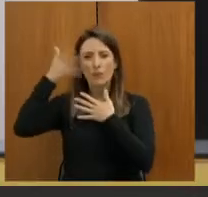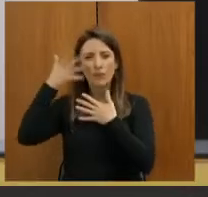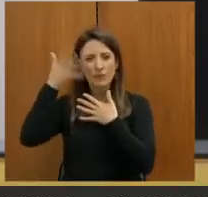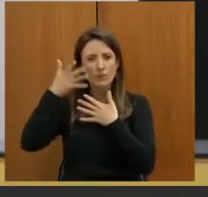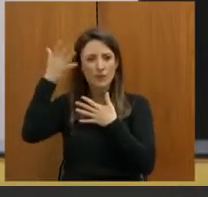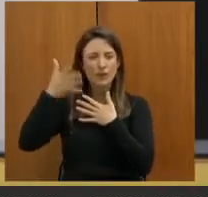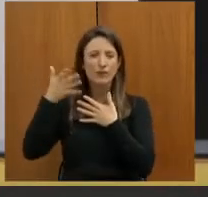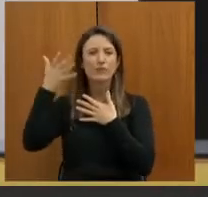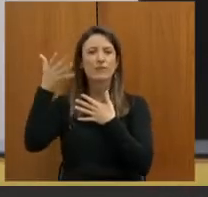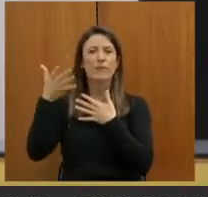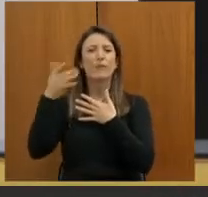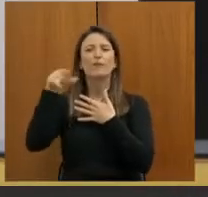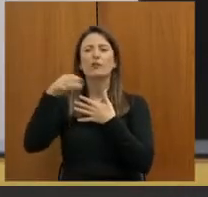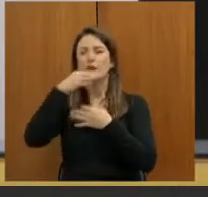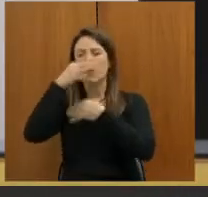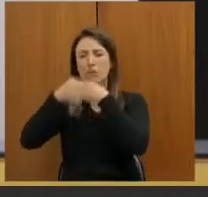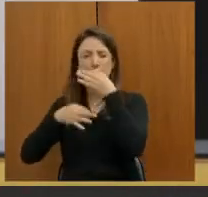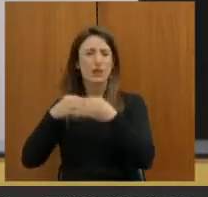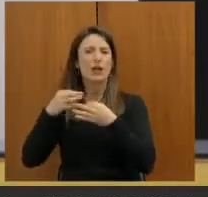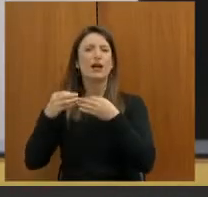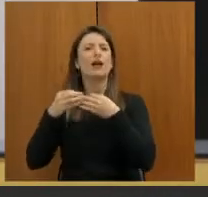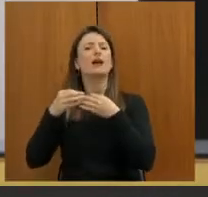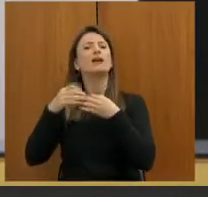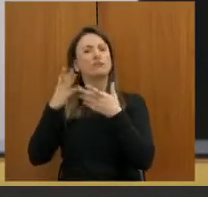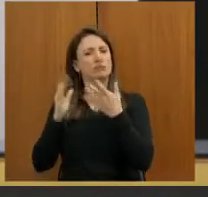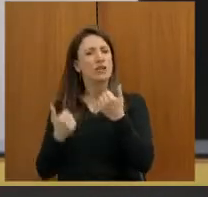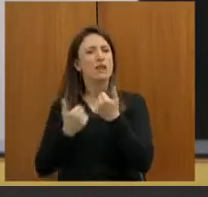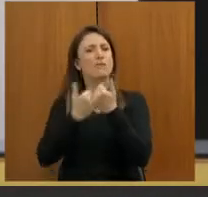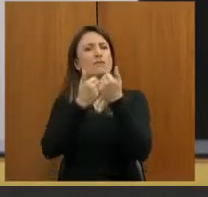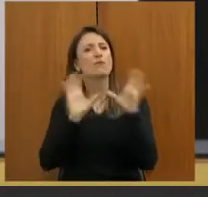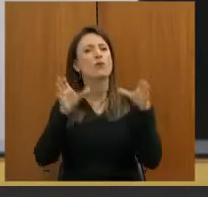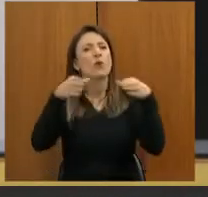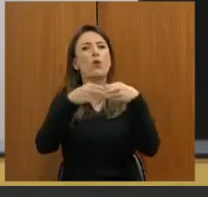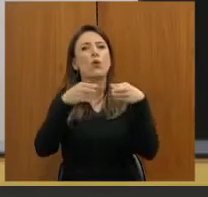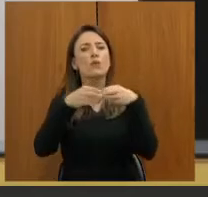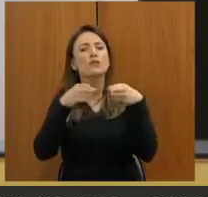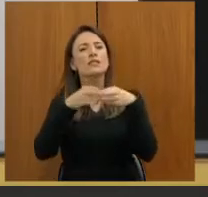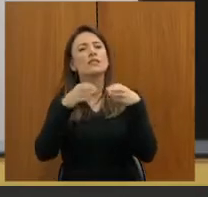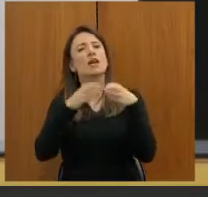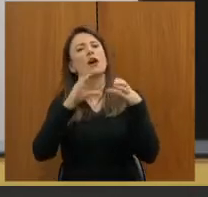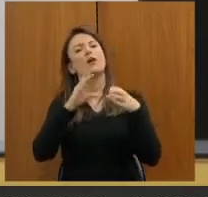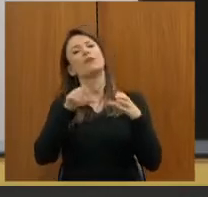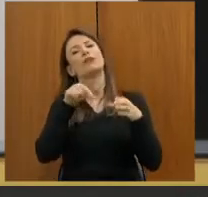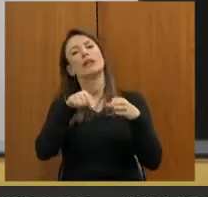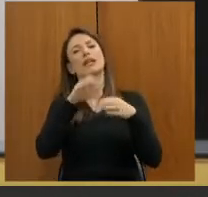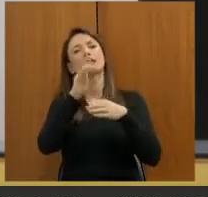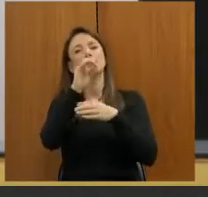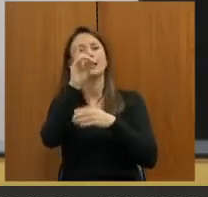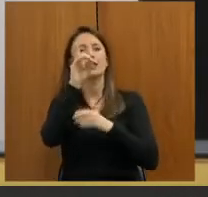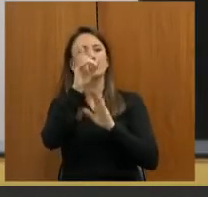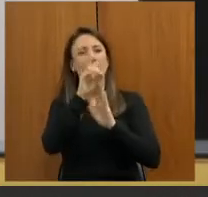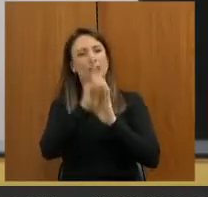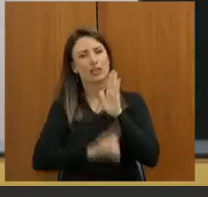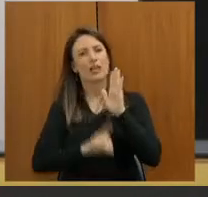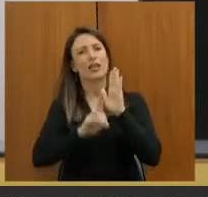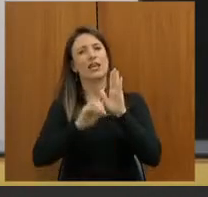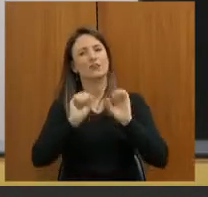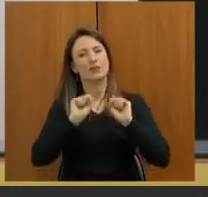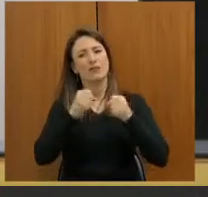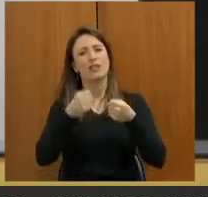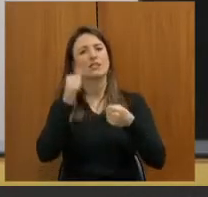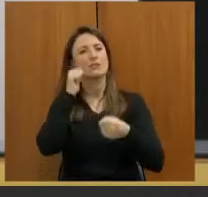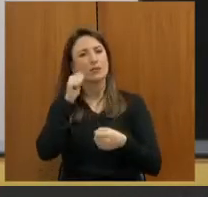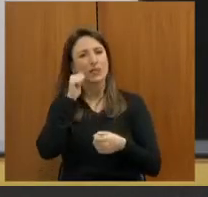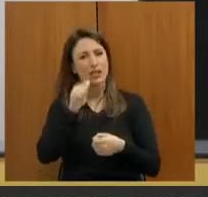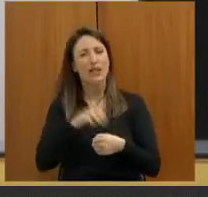a Ampla que a senhora faz a comissão em defesa dos direitos da mulher eu acompanhei ou Nascimento dessa